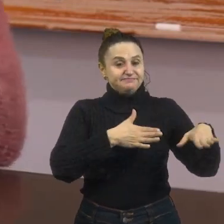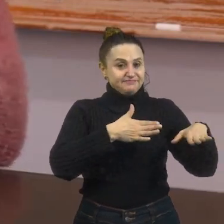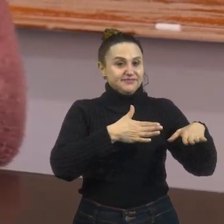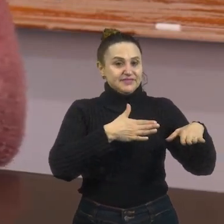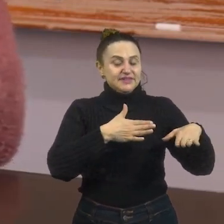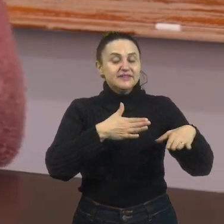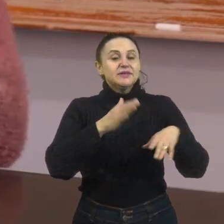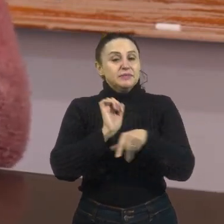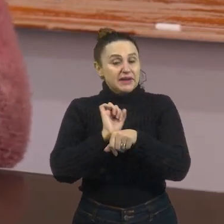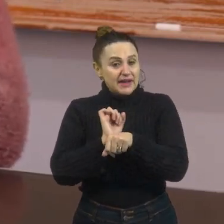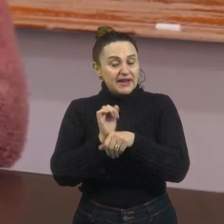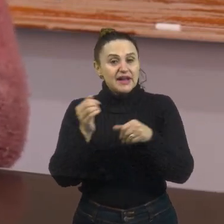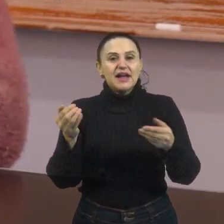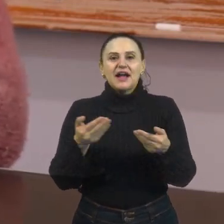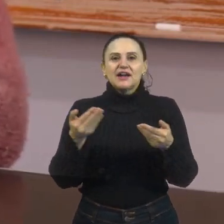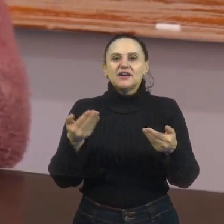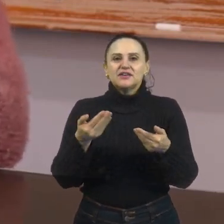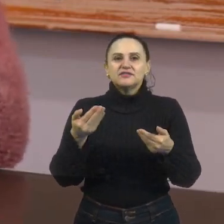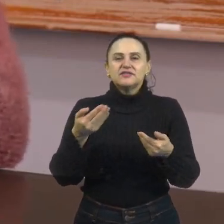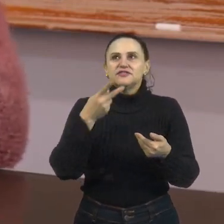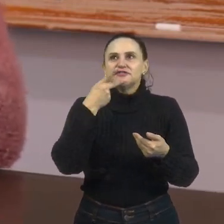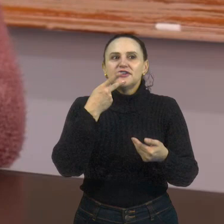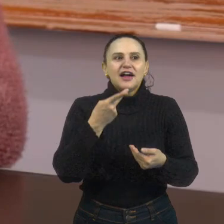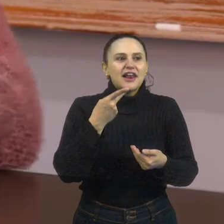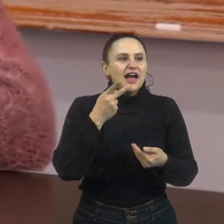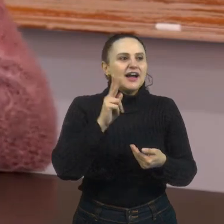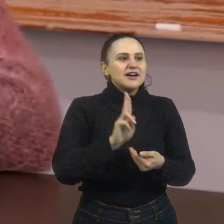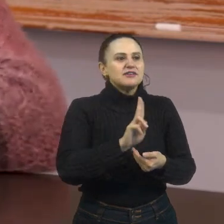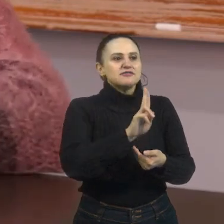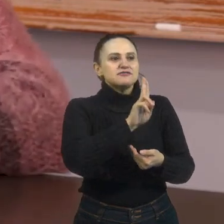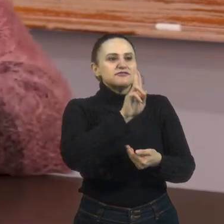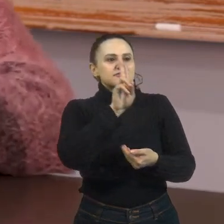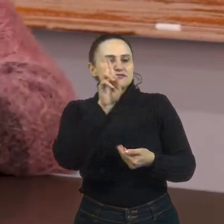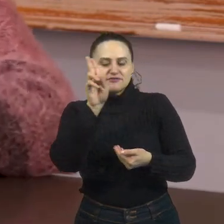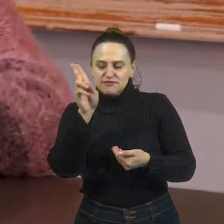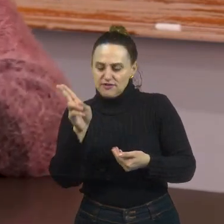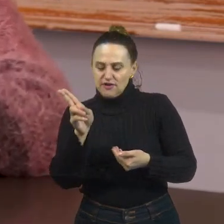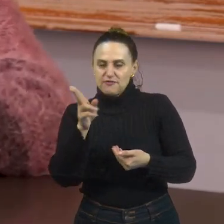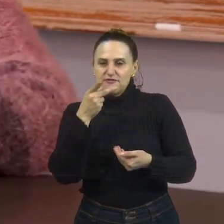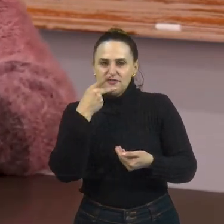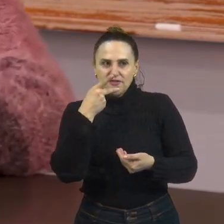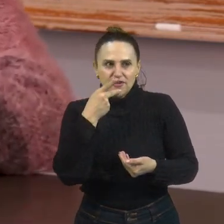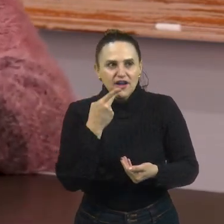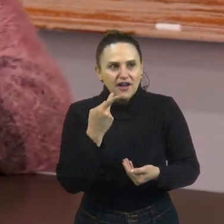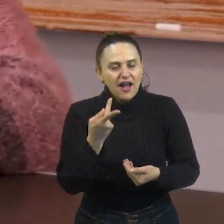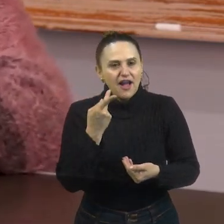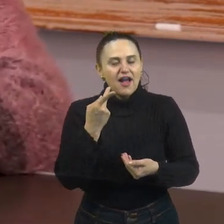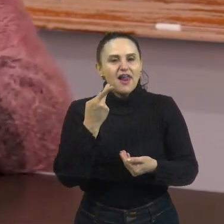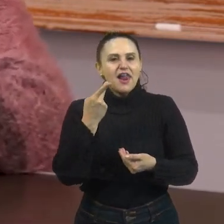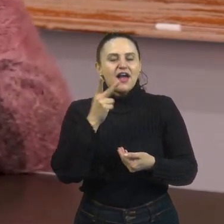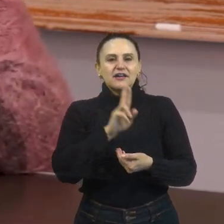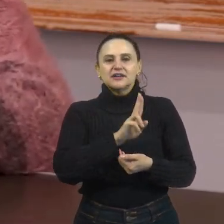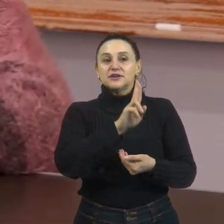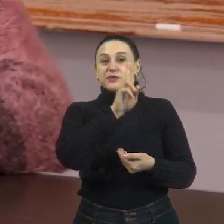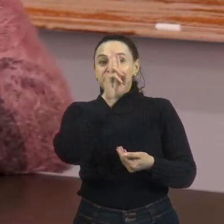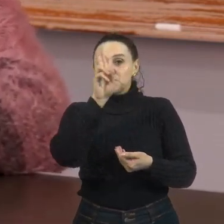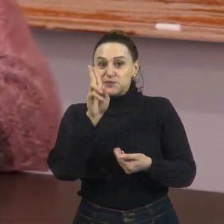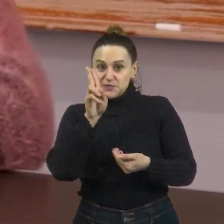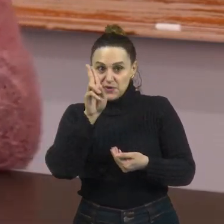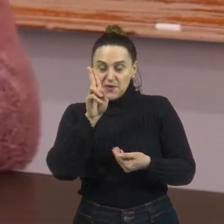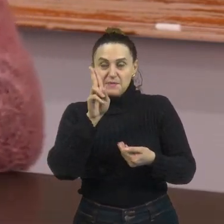e vou falar o nomão, gente. Tem um nomão, nosso e-book não é para assustar vocês, viu? Não se assustem com o